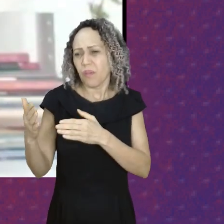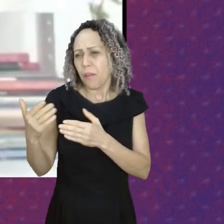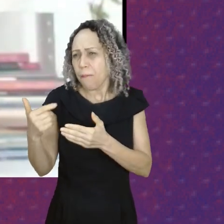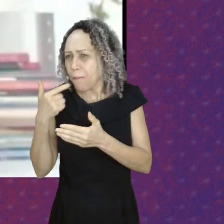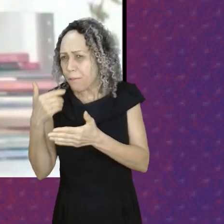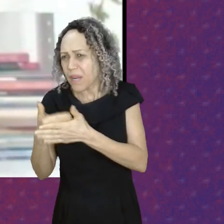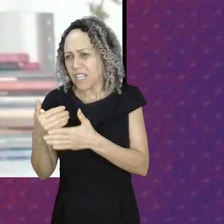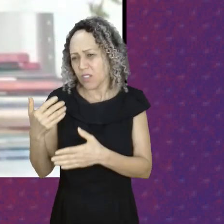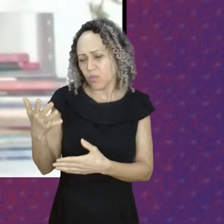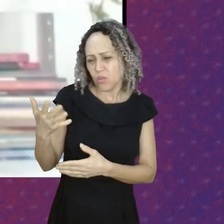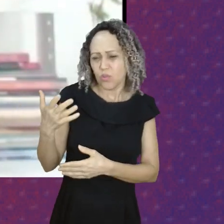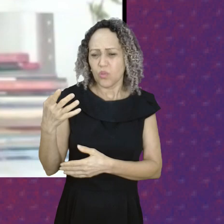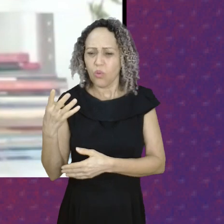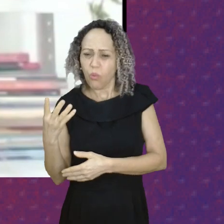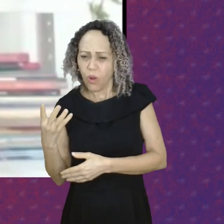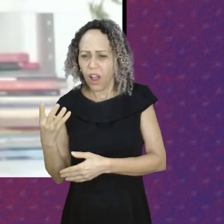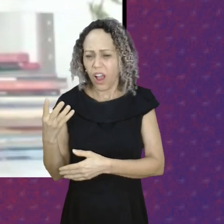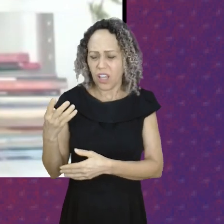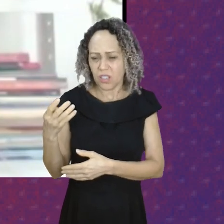Essa